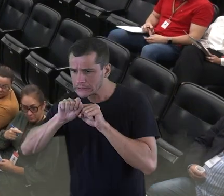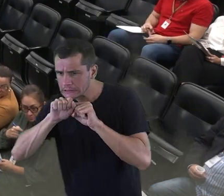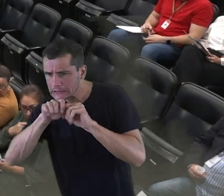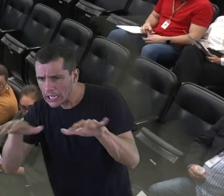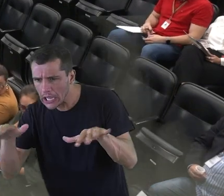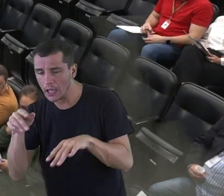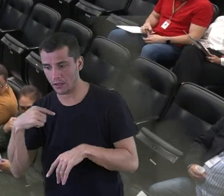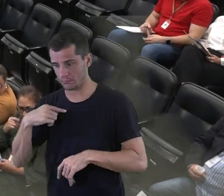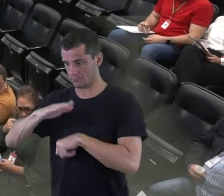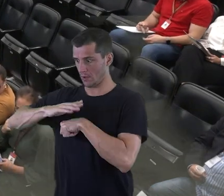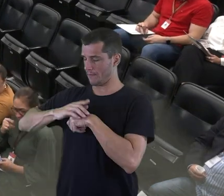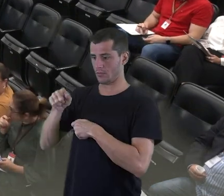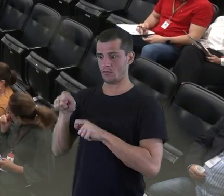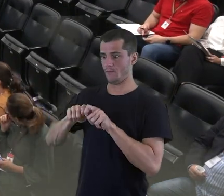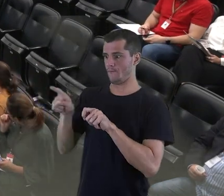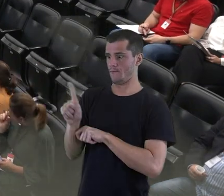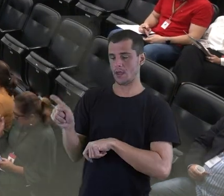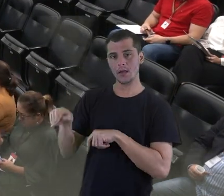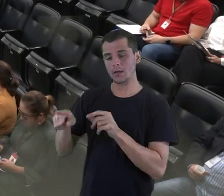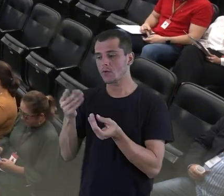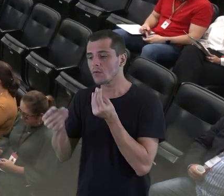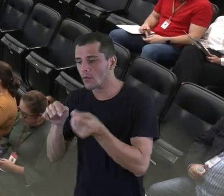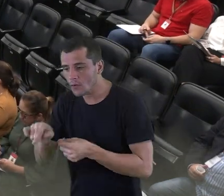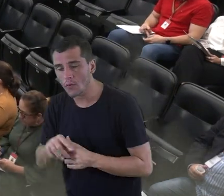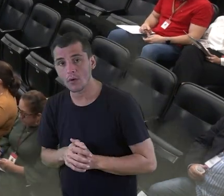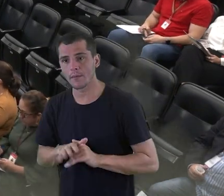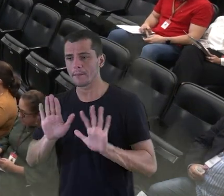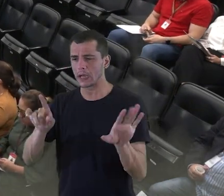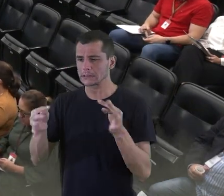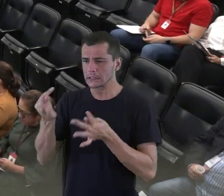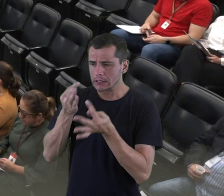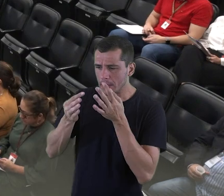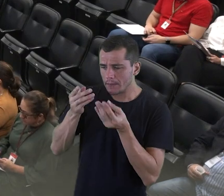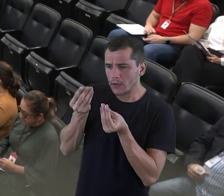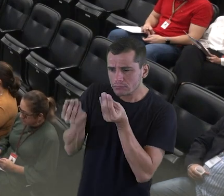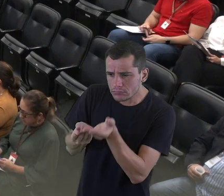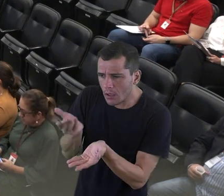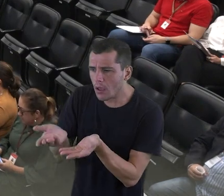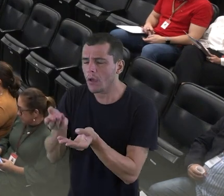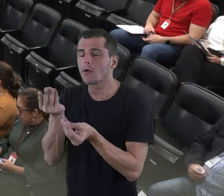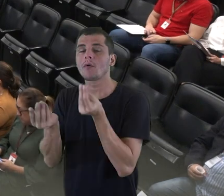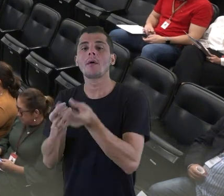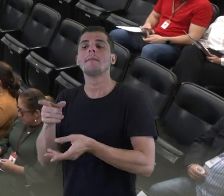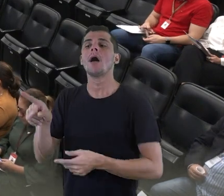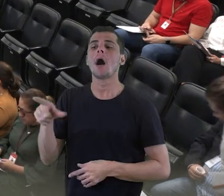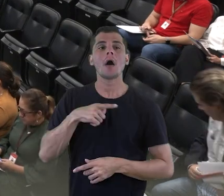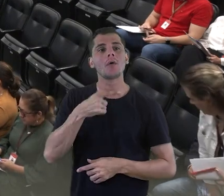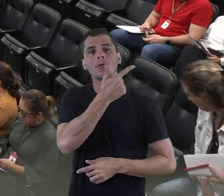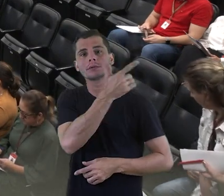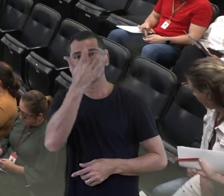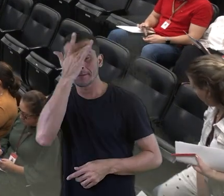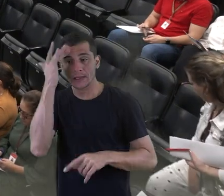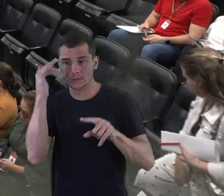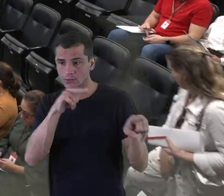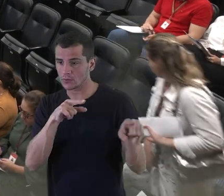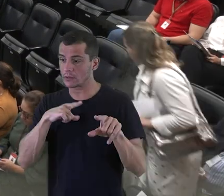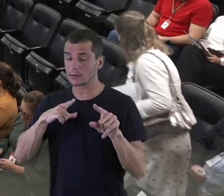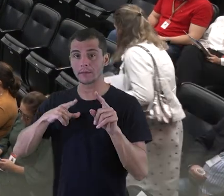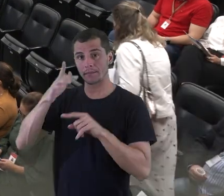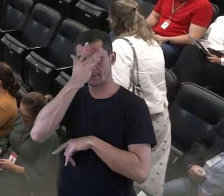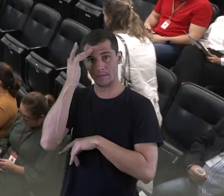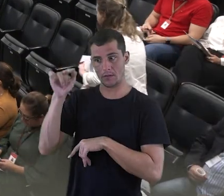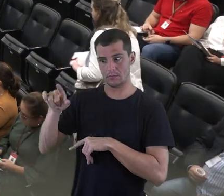titular de dado está dizendo que o tratamento foi realizado por mim é só eu provar que esse dado não passou pela assembleia